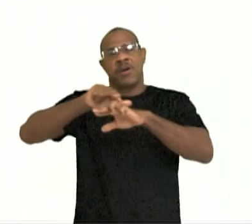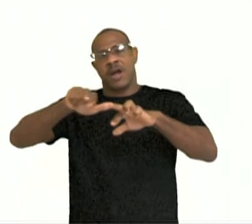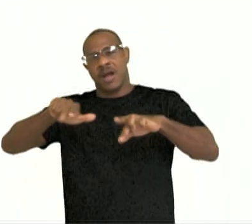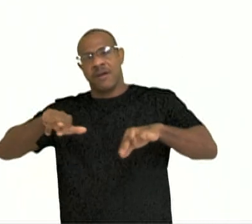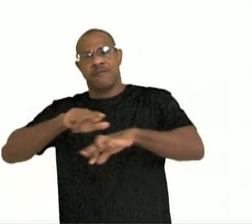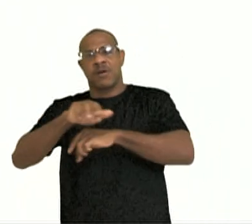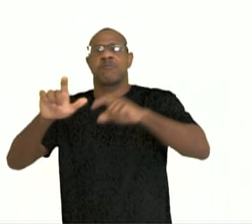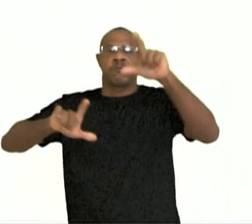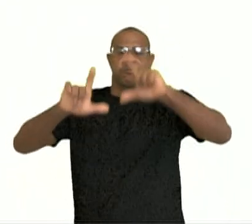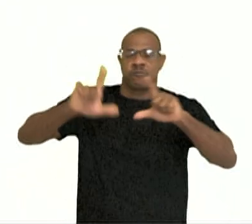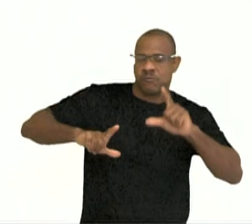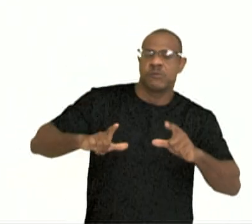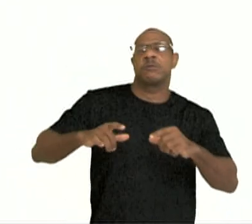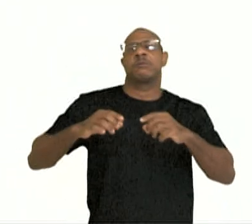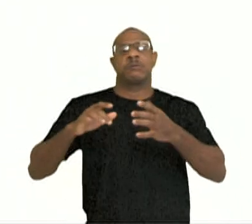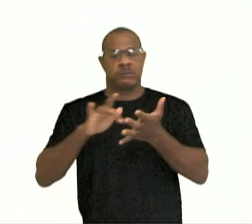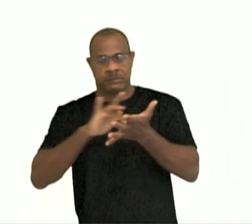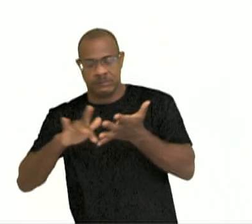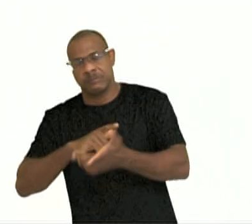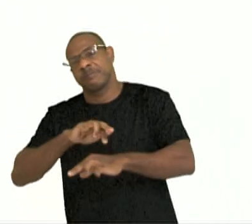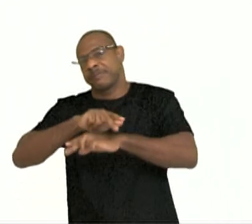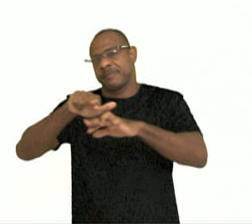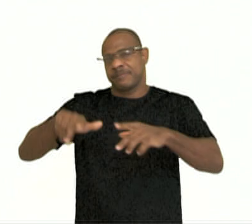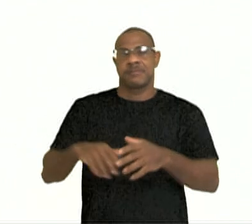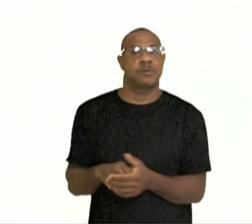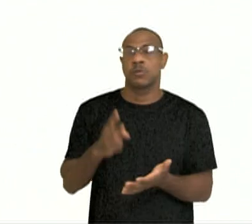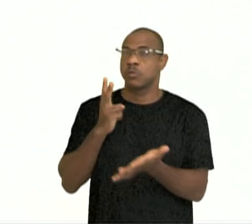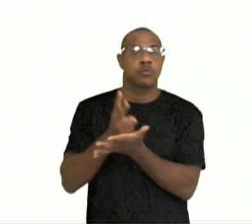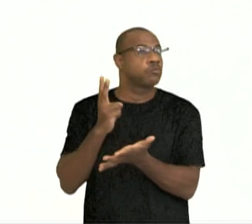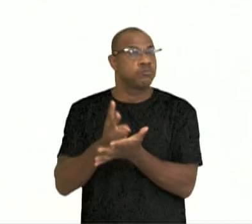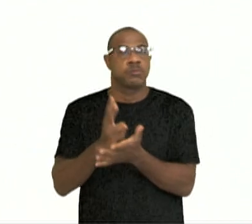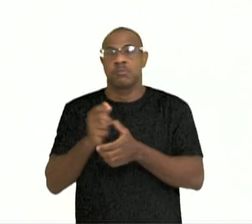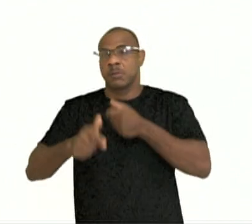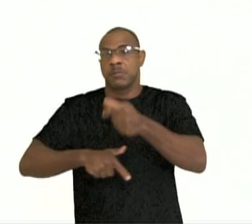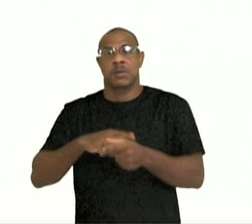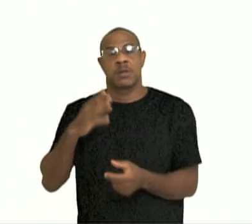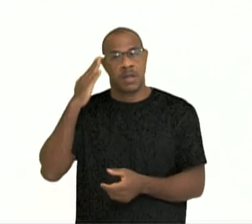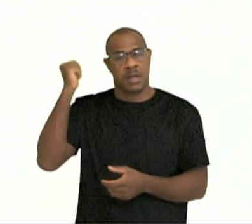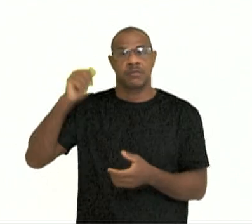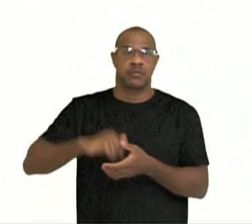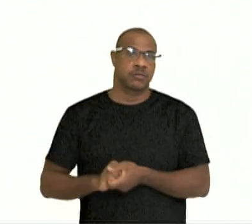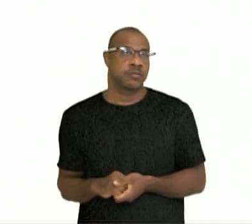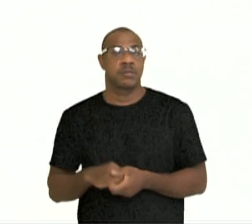uma mesma composição artística. Uma de suas características